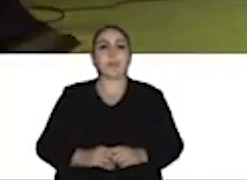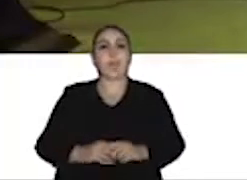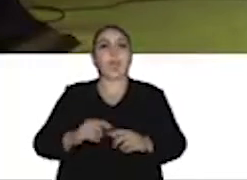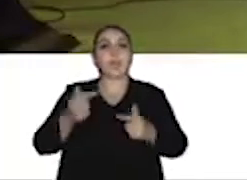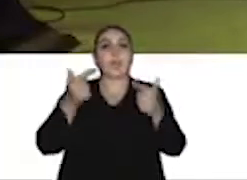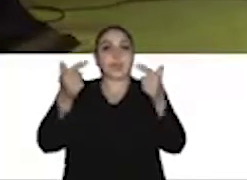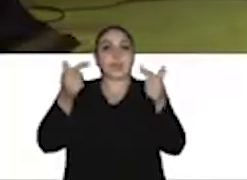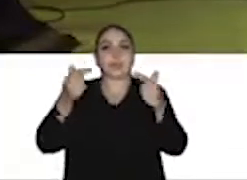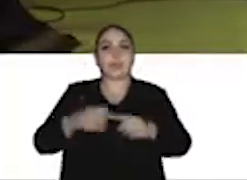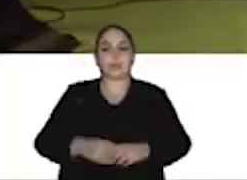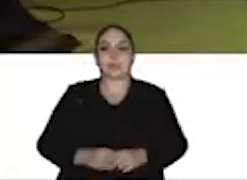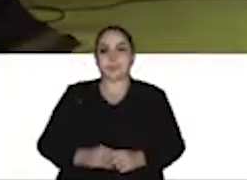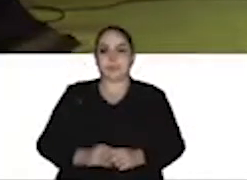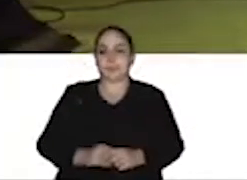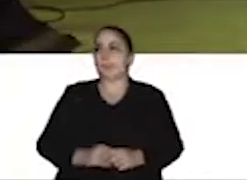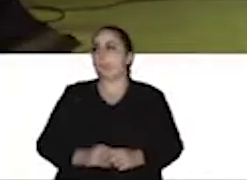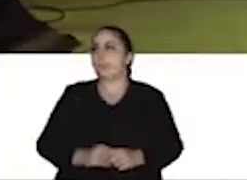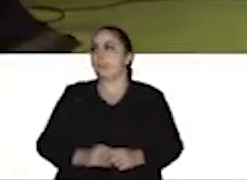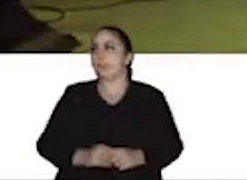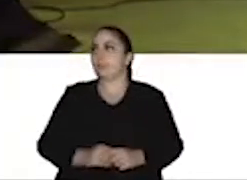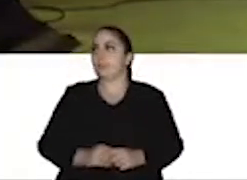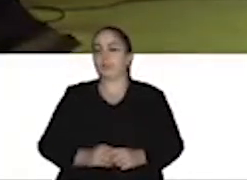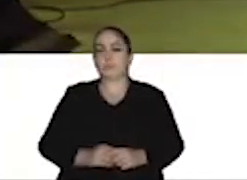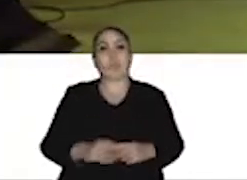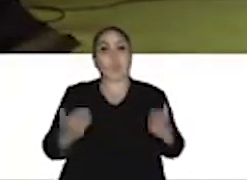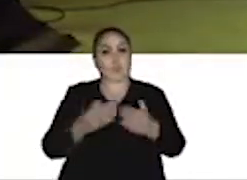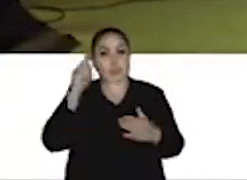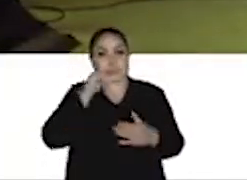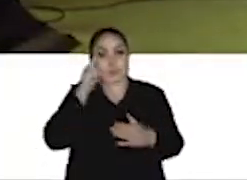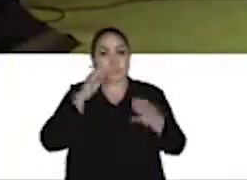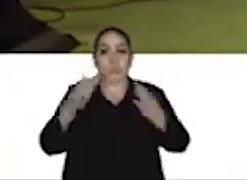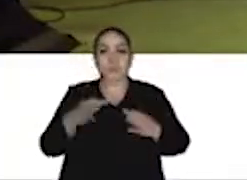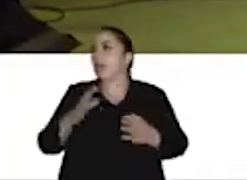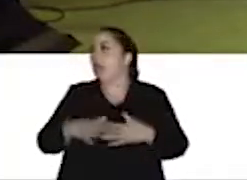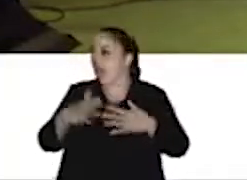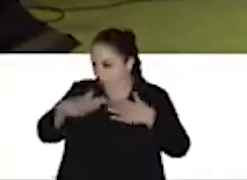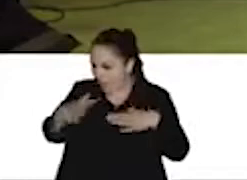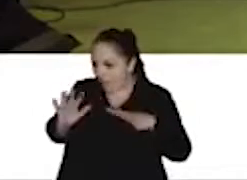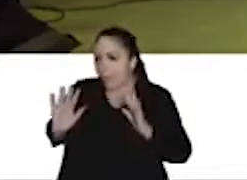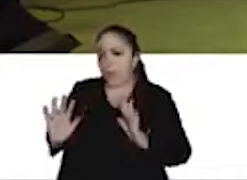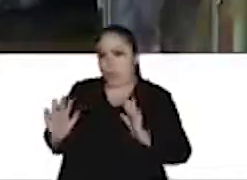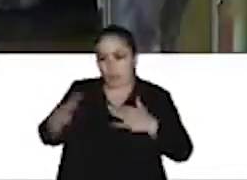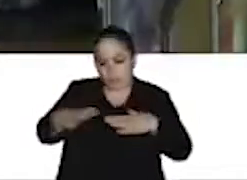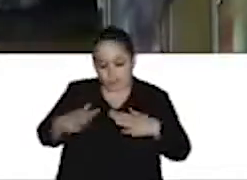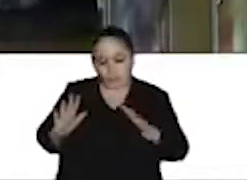Suerte! Vai dar certo, vai dar certo, calma!